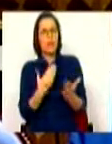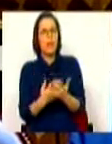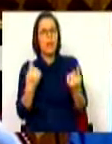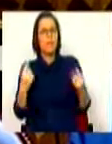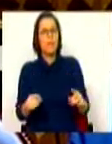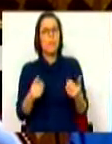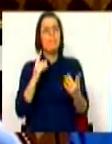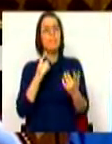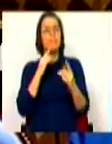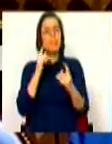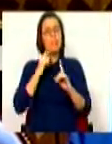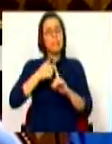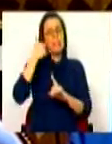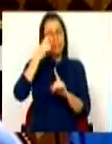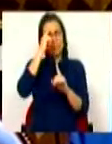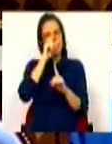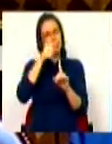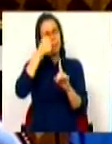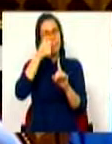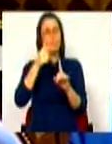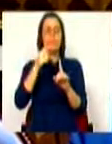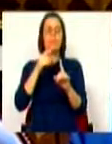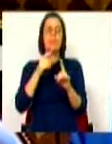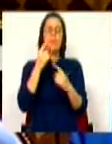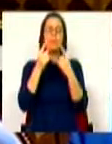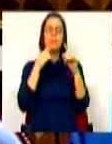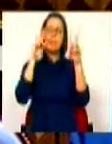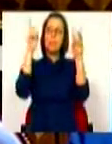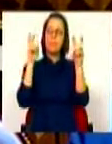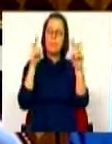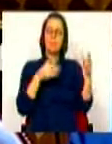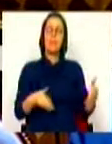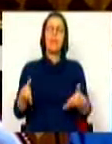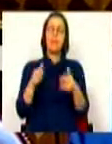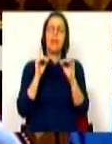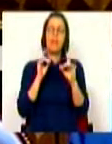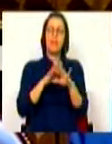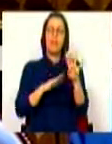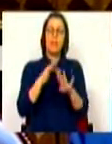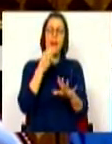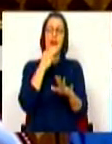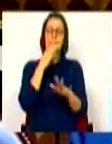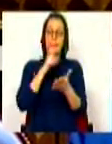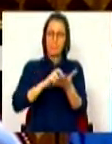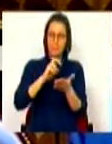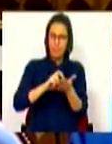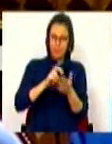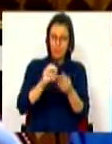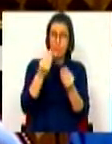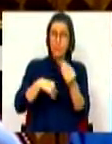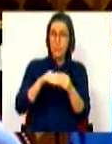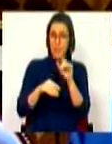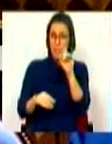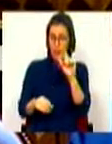um imperativo social. Parafraseando alguém, o caminho faz-se caminhando. Acrescentamos